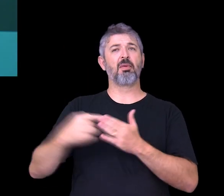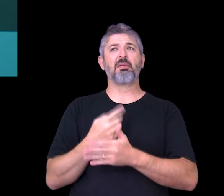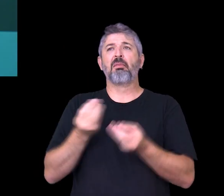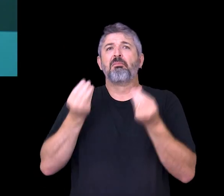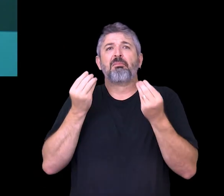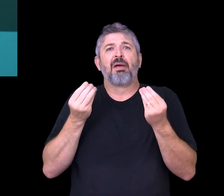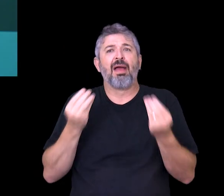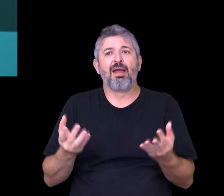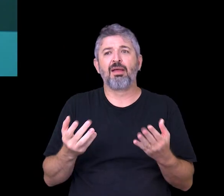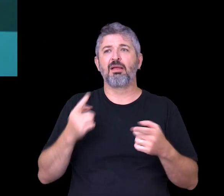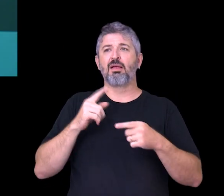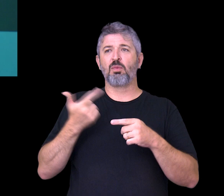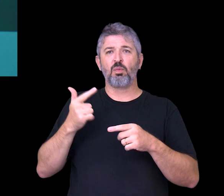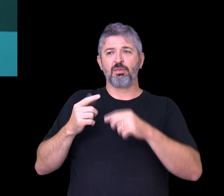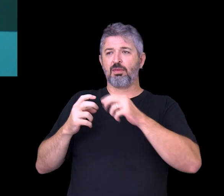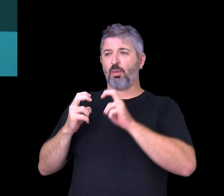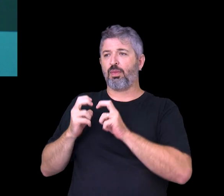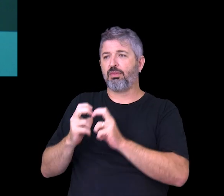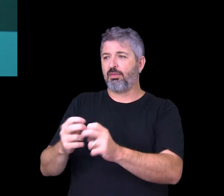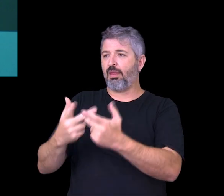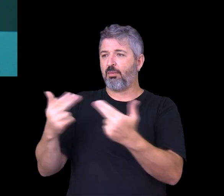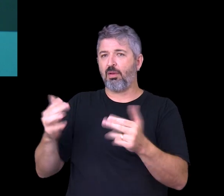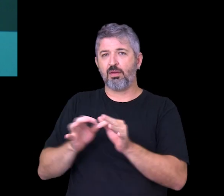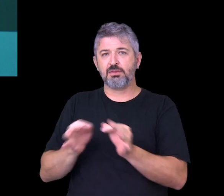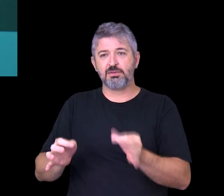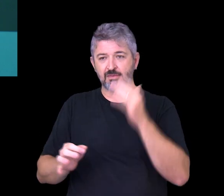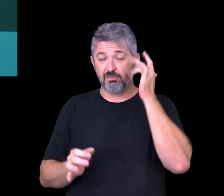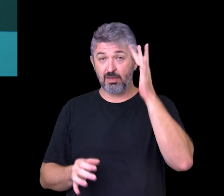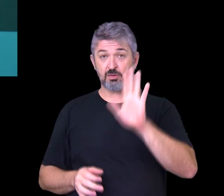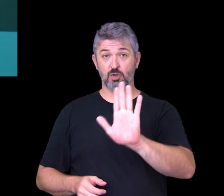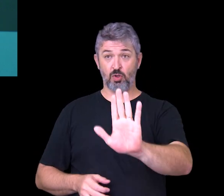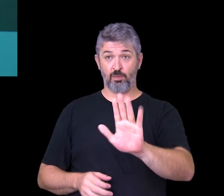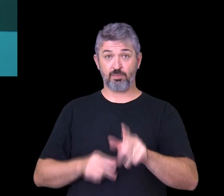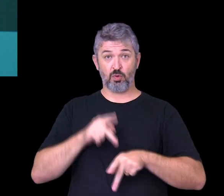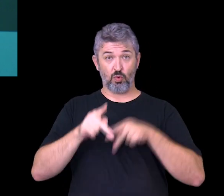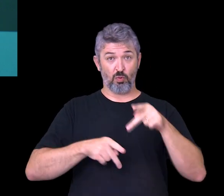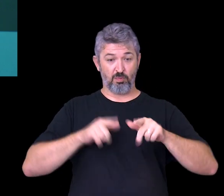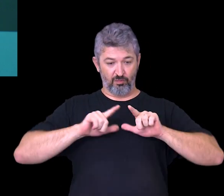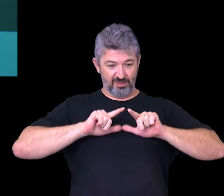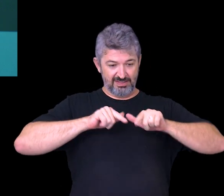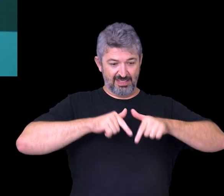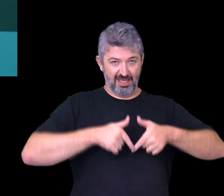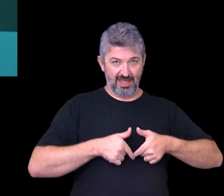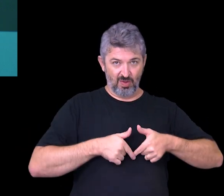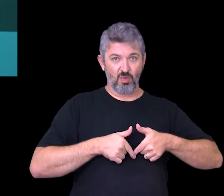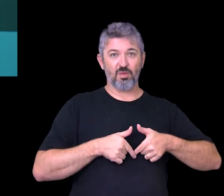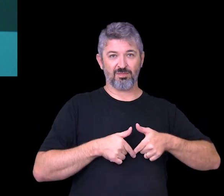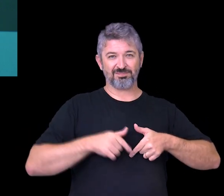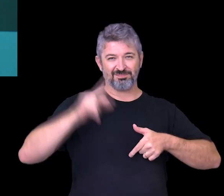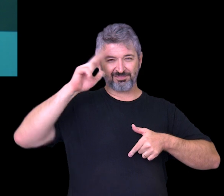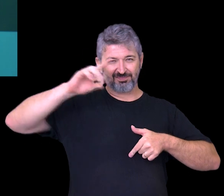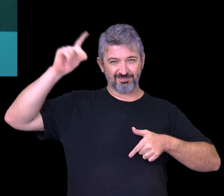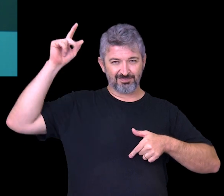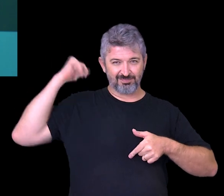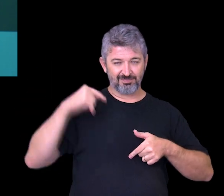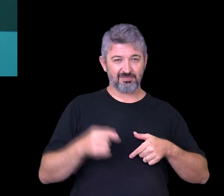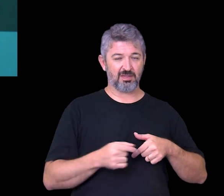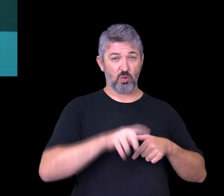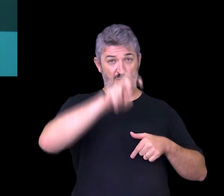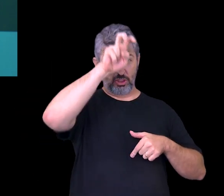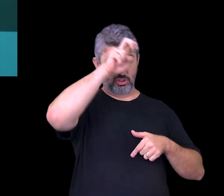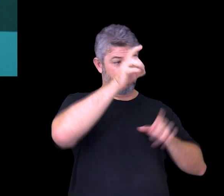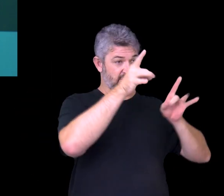tem um trenzinho? Uma coisa, eu falei assim, olha, quando o povo de Israel sai do Egito em direção à